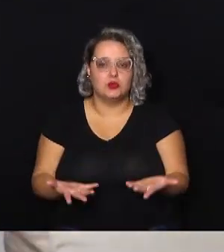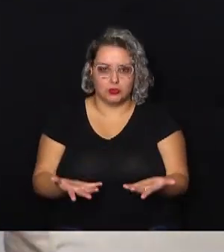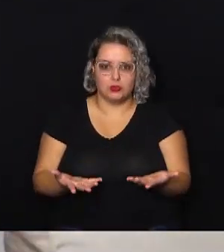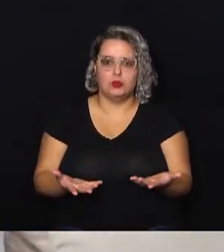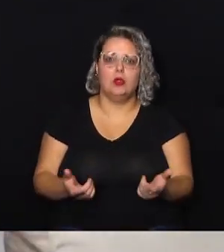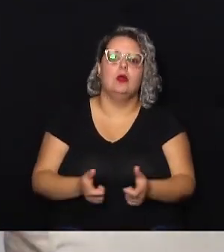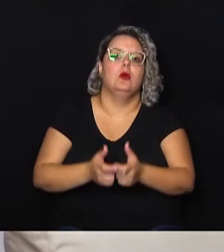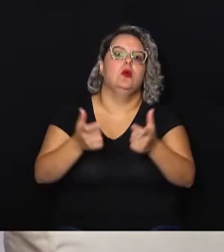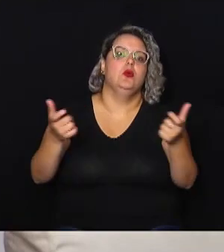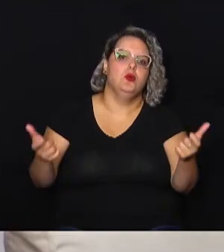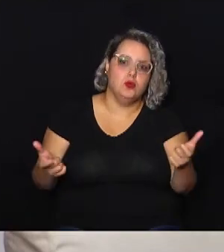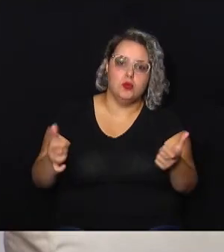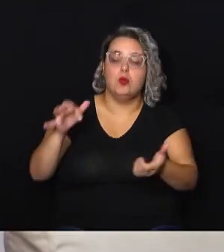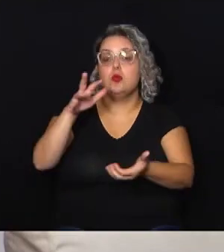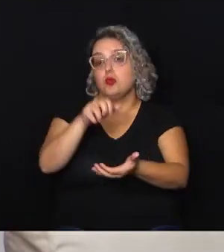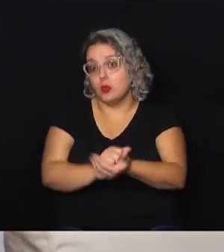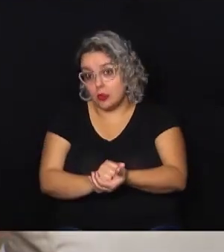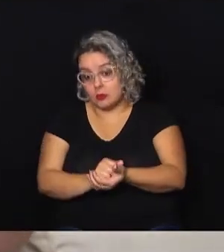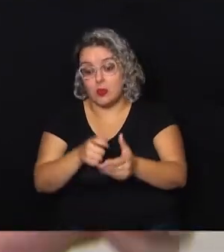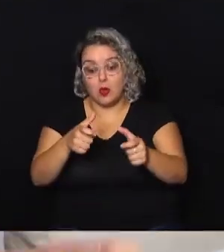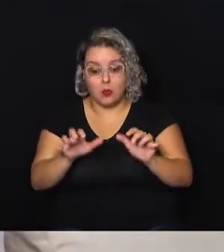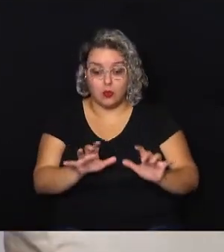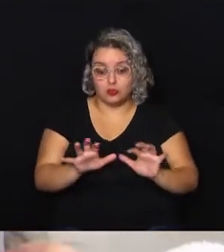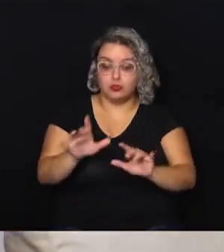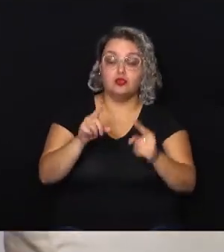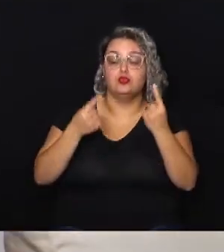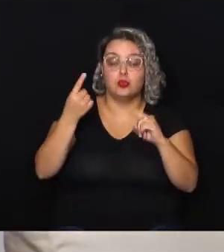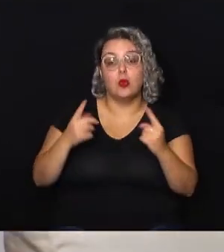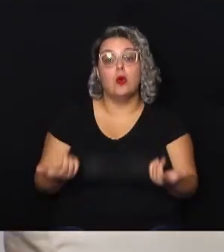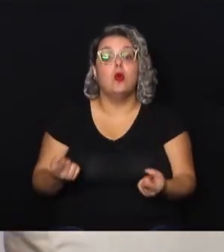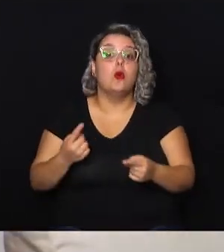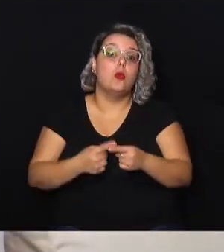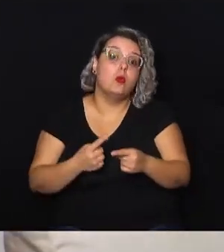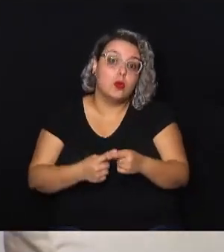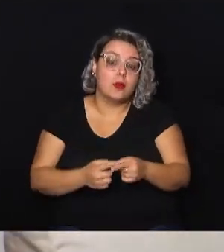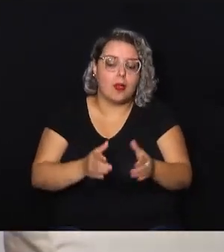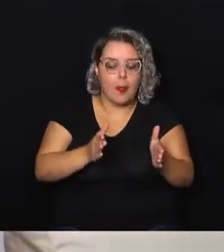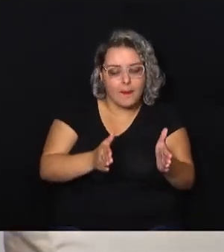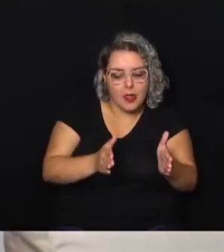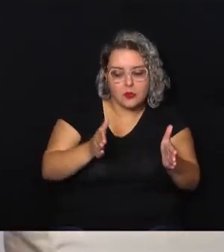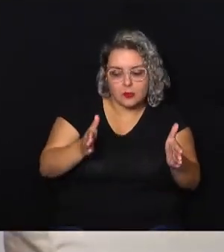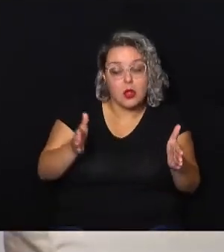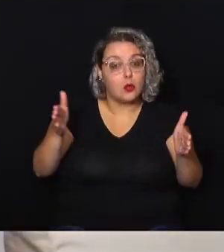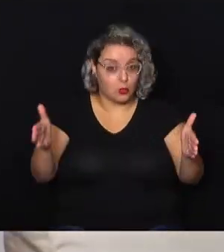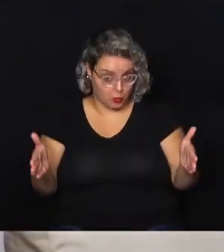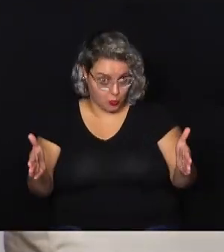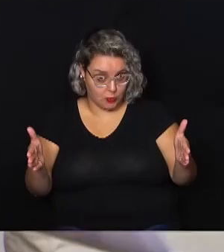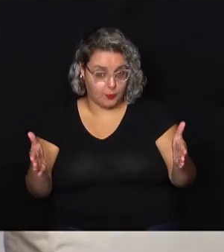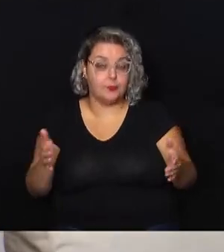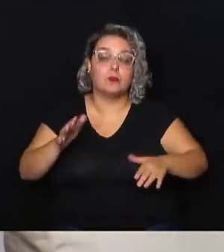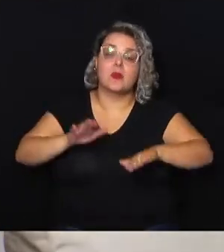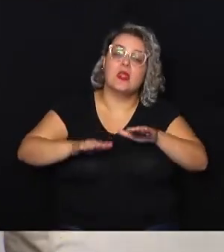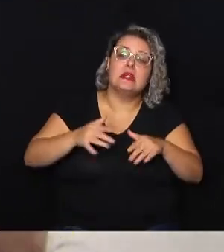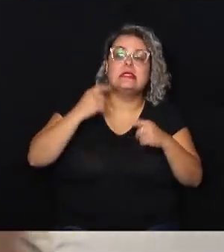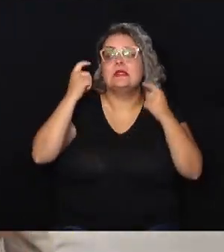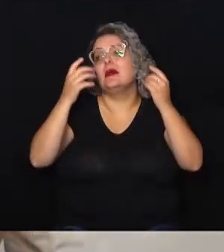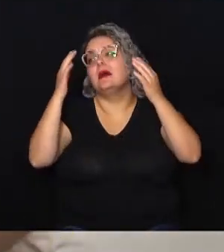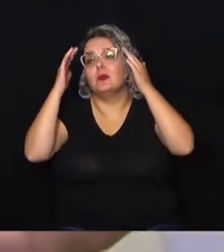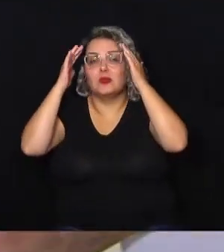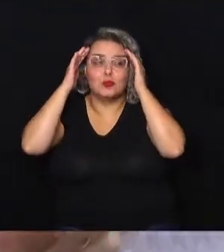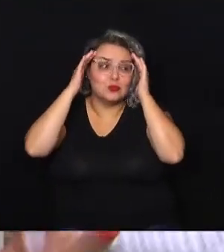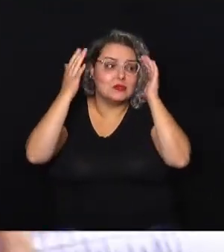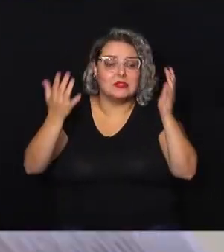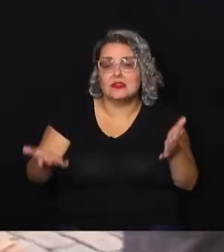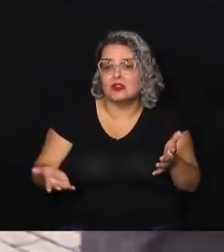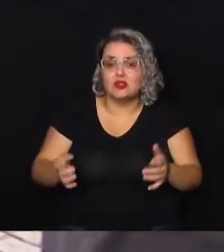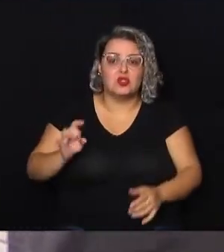blocos inscritos. É muito legal porque são blocos pequenos, médios e grandes, né? Porque as pessoas às vezes ficam preocupadas que a gente só